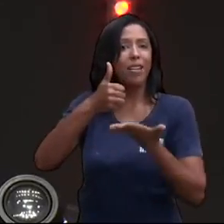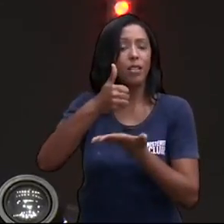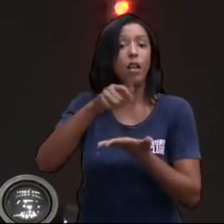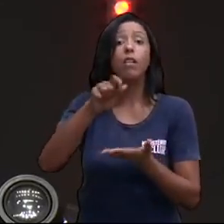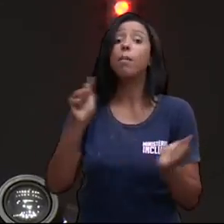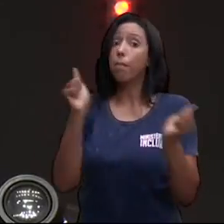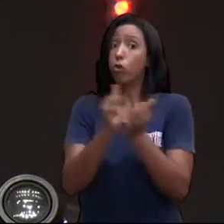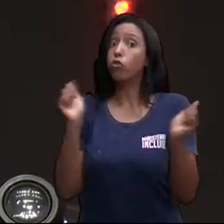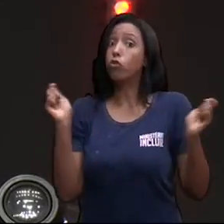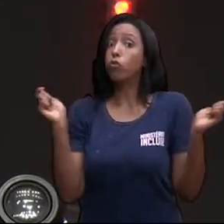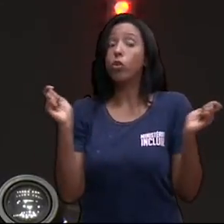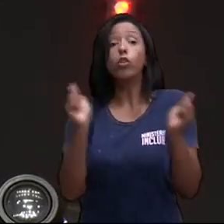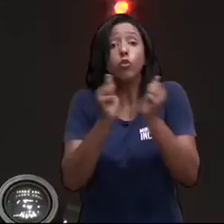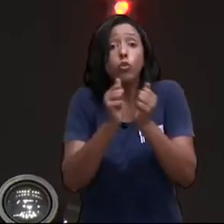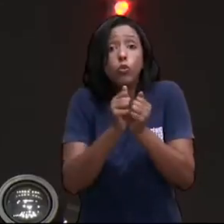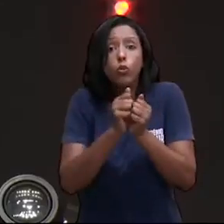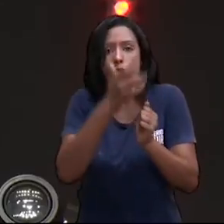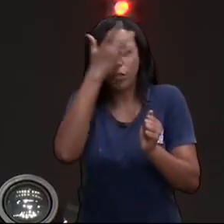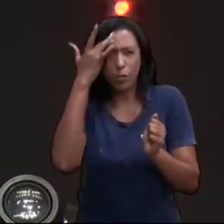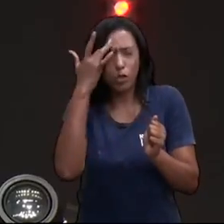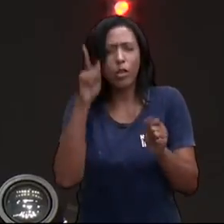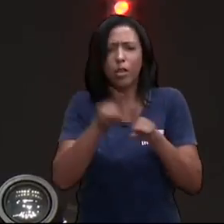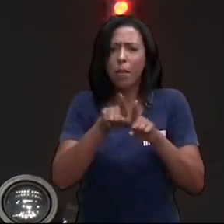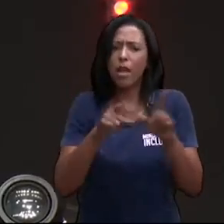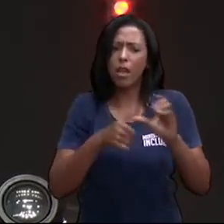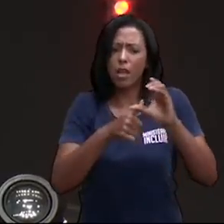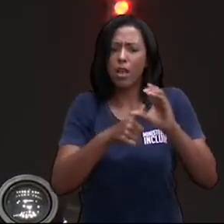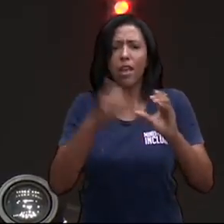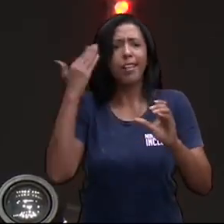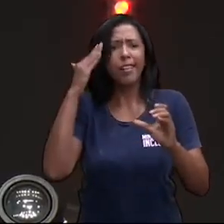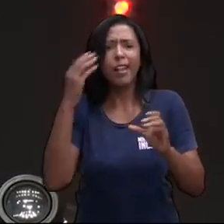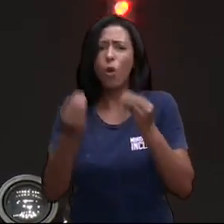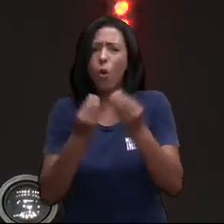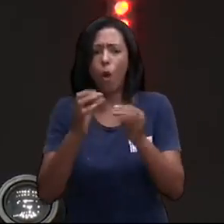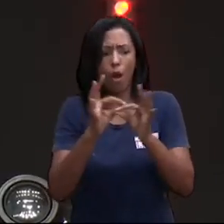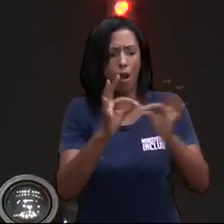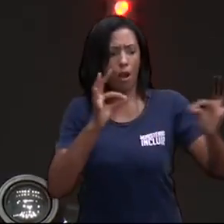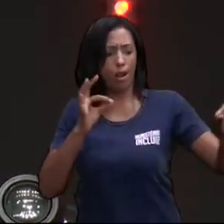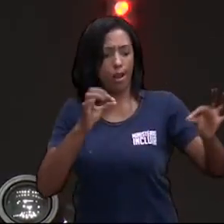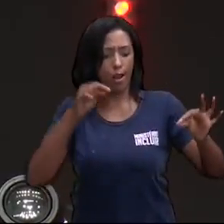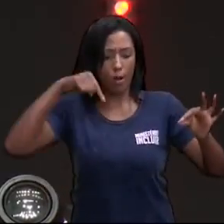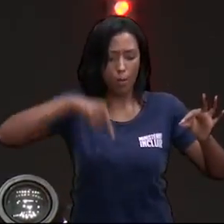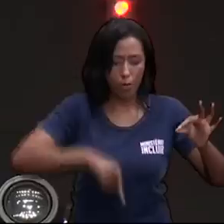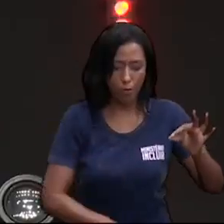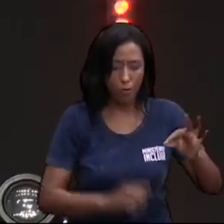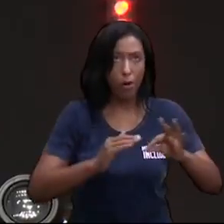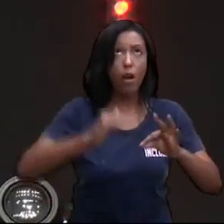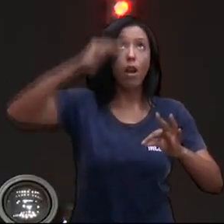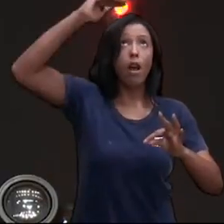juntamente com todos os santos compreender a largura o comprimento a altura EA profundidade e conhecer o amor de Cristo